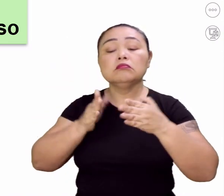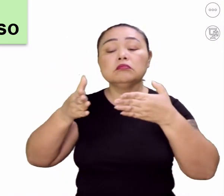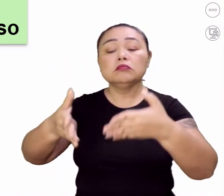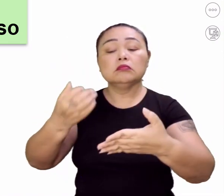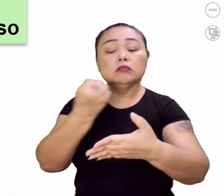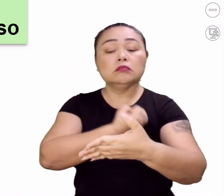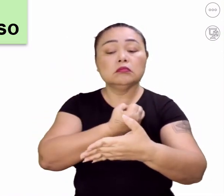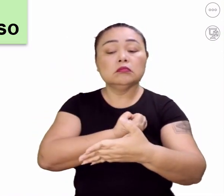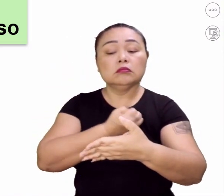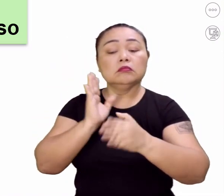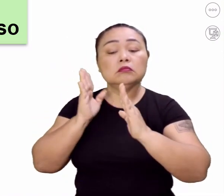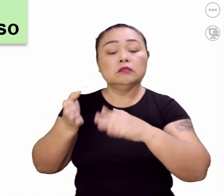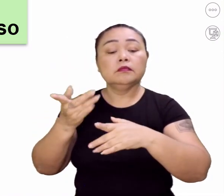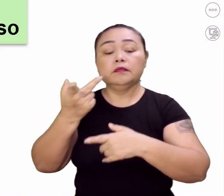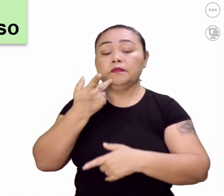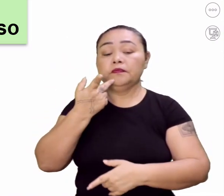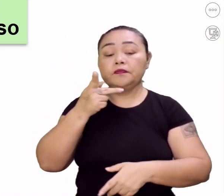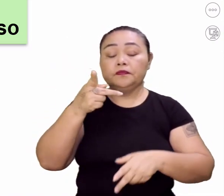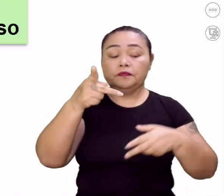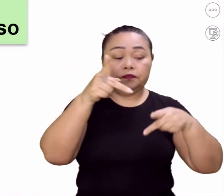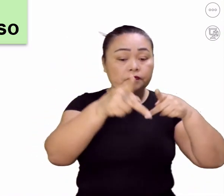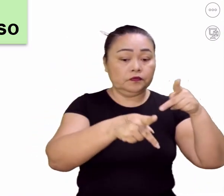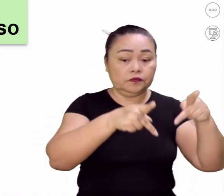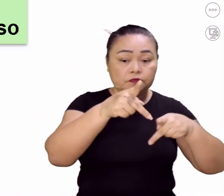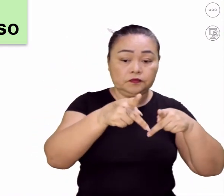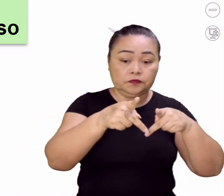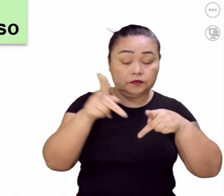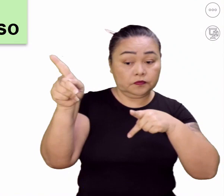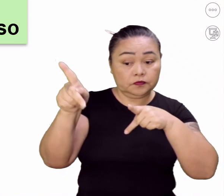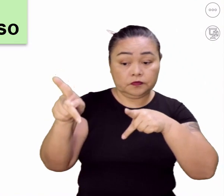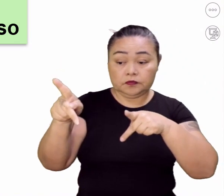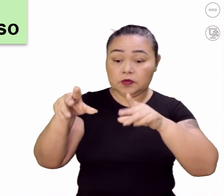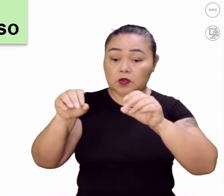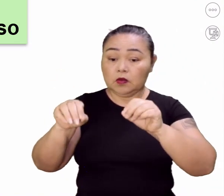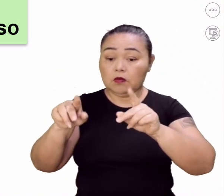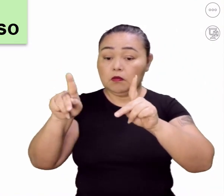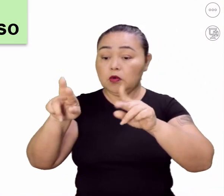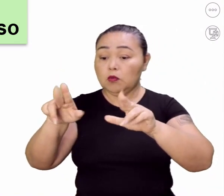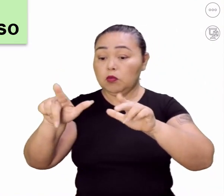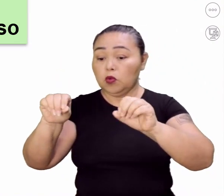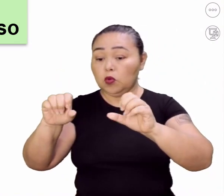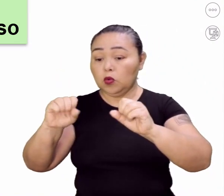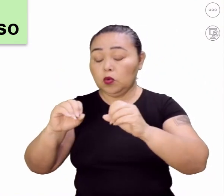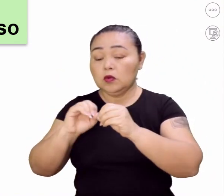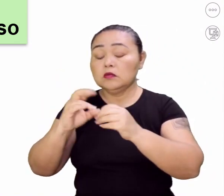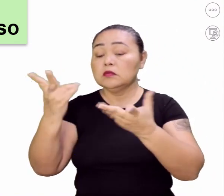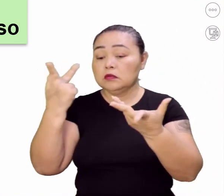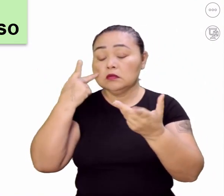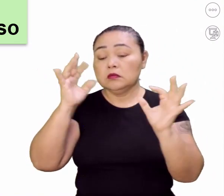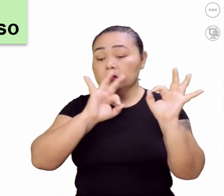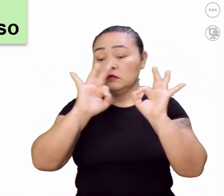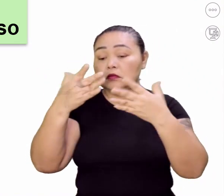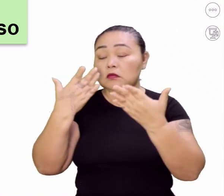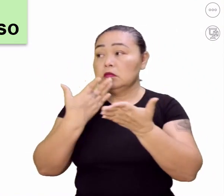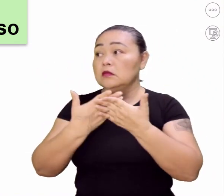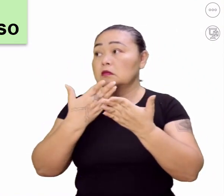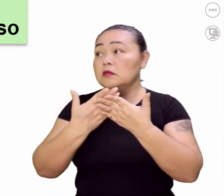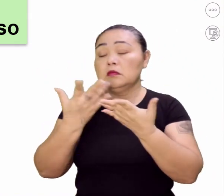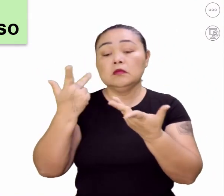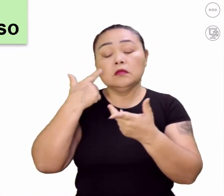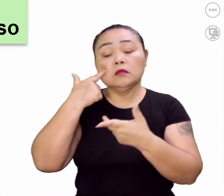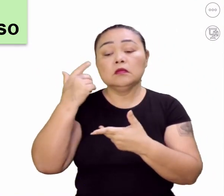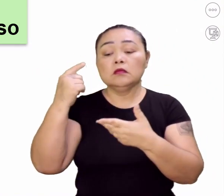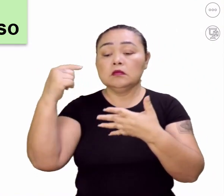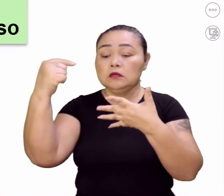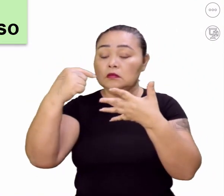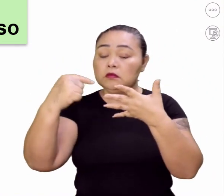cidade. Quando falamos aí de populosos, a gente apresentou durante a aula informações aí para vocês dos